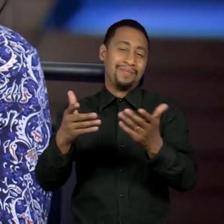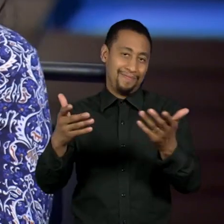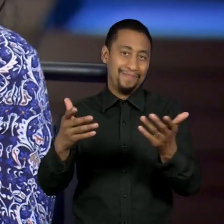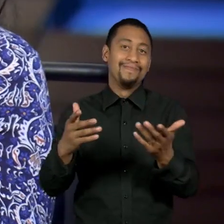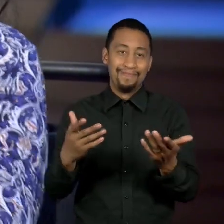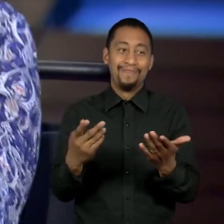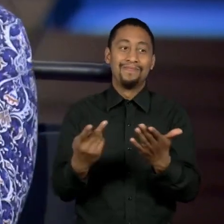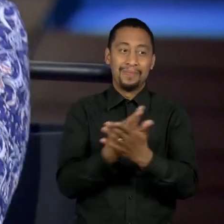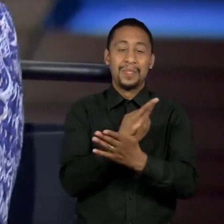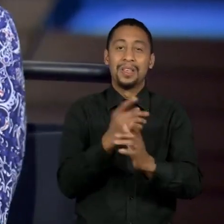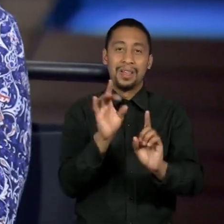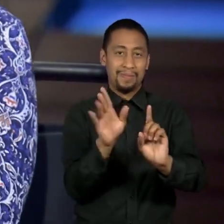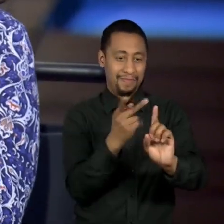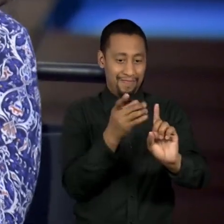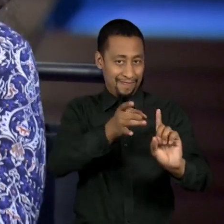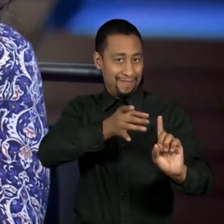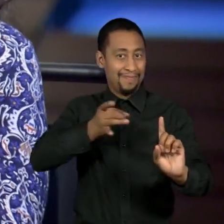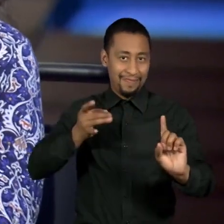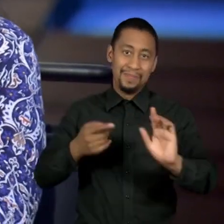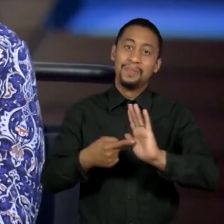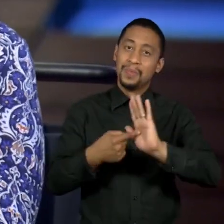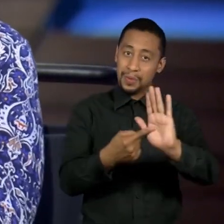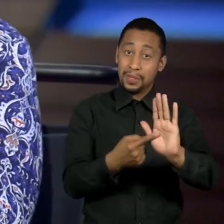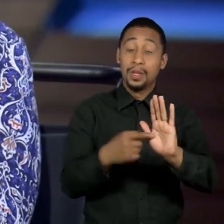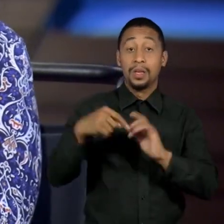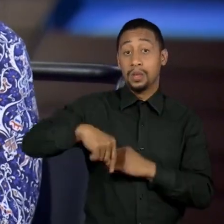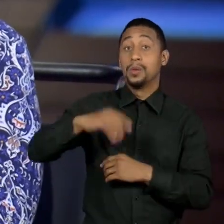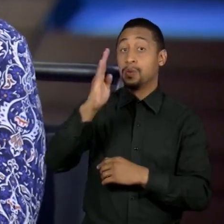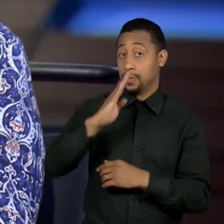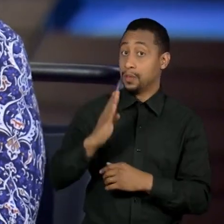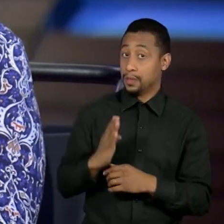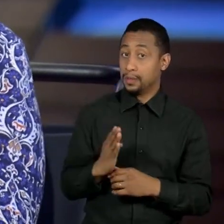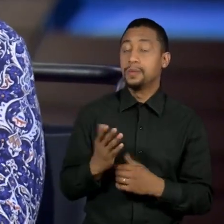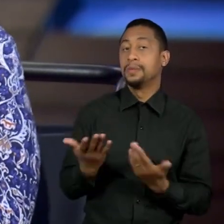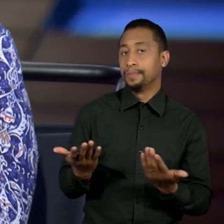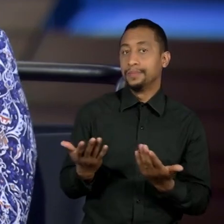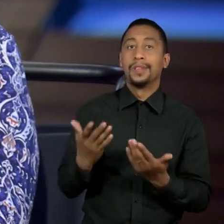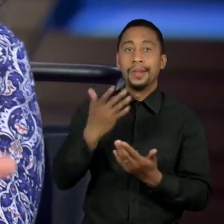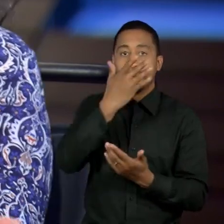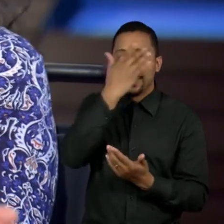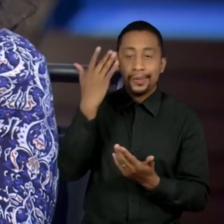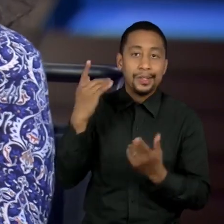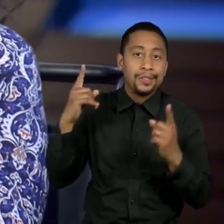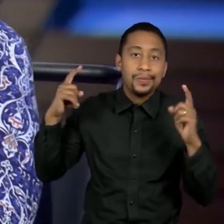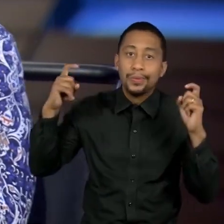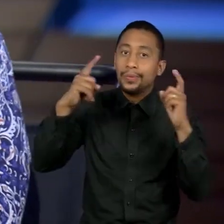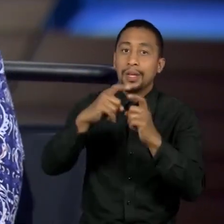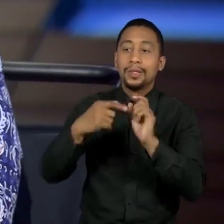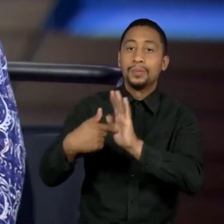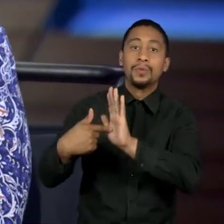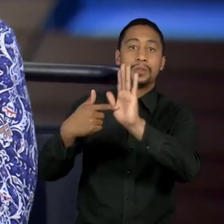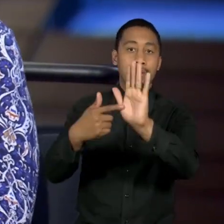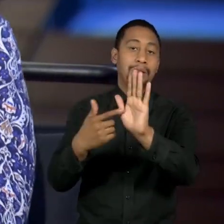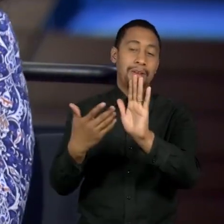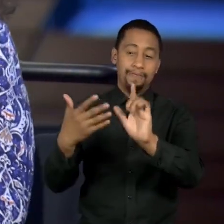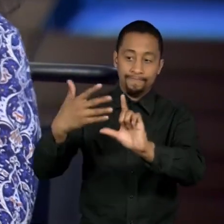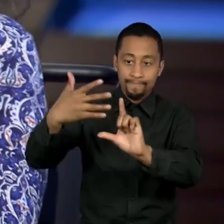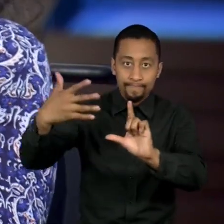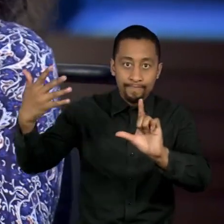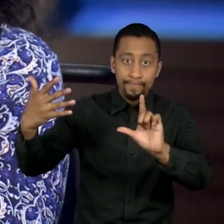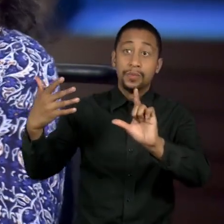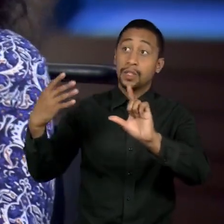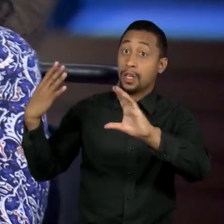uma situação de, infelizmente, hostilidade. Como também a Beatriz já ressaltou aqui, questão de xenofobia, muitas vezes